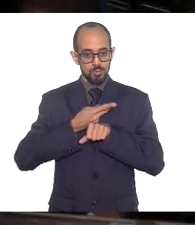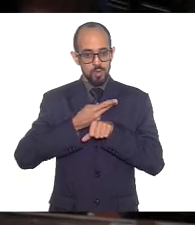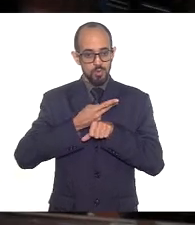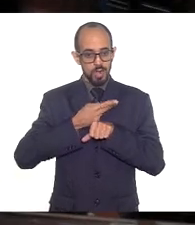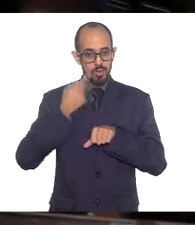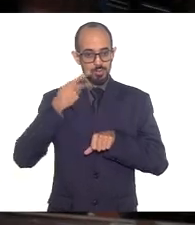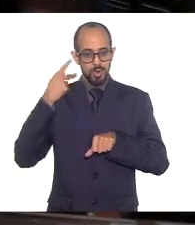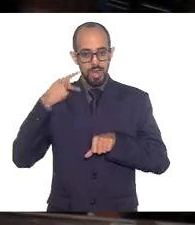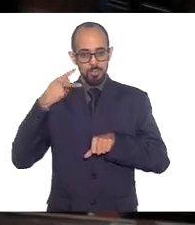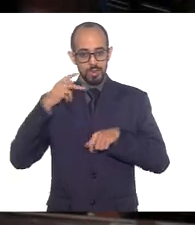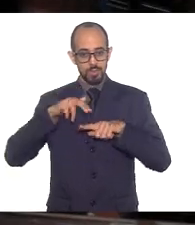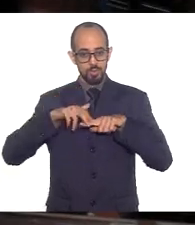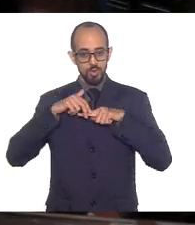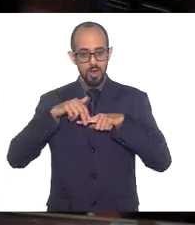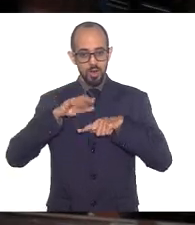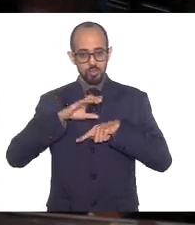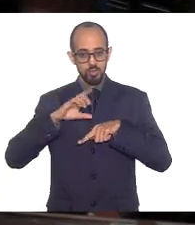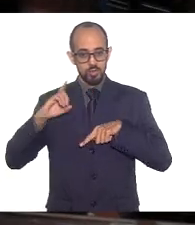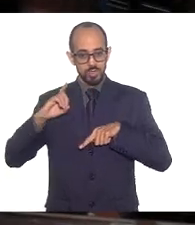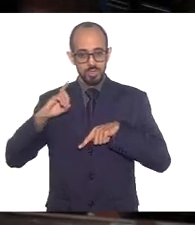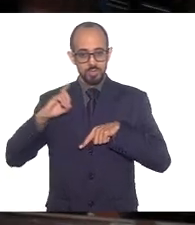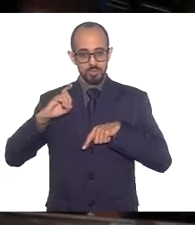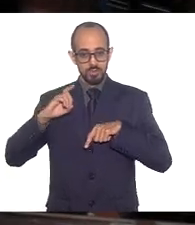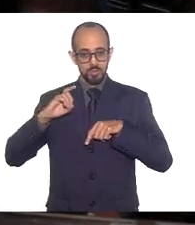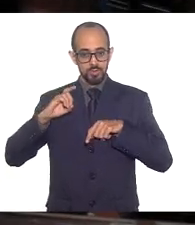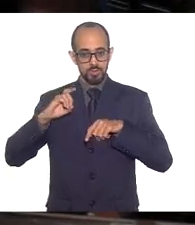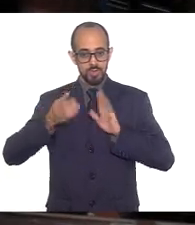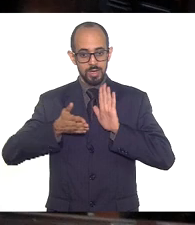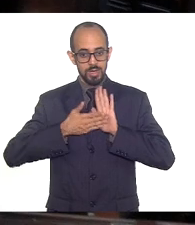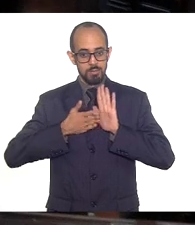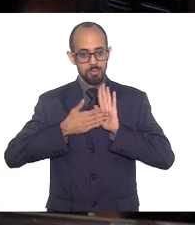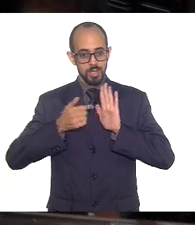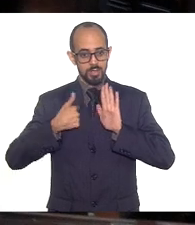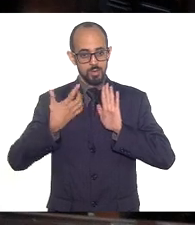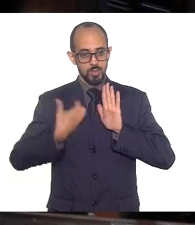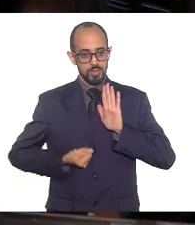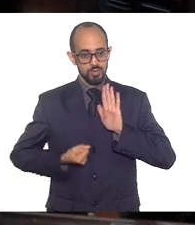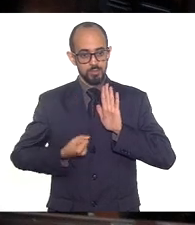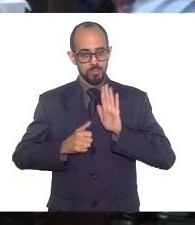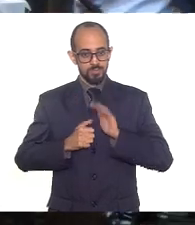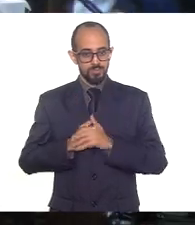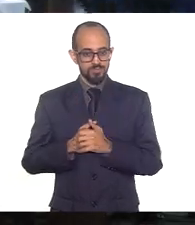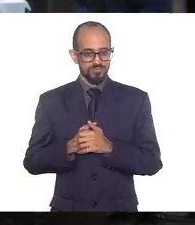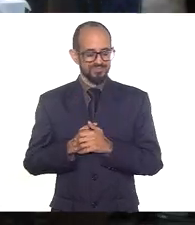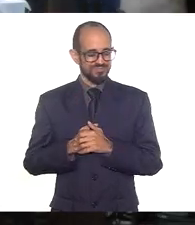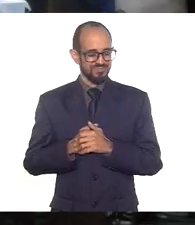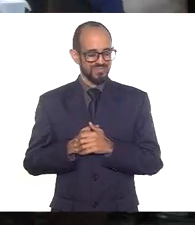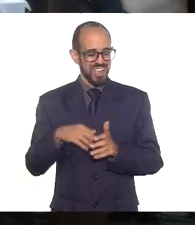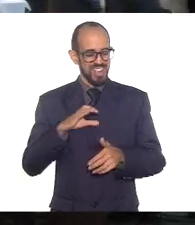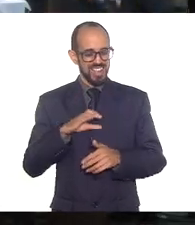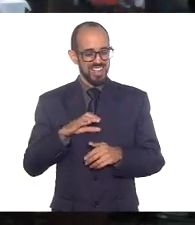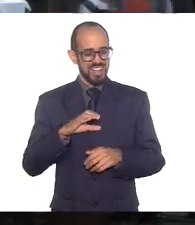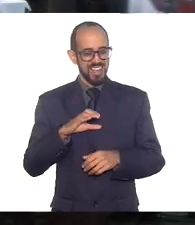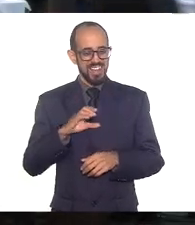Parlamento por conta da coordenação da campanha com assumir a comissão de direitos humanos da Dani a deputada